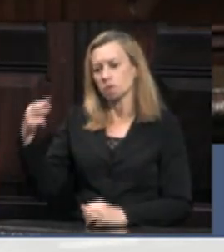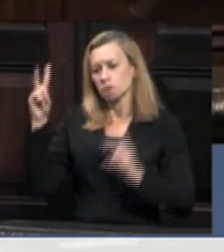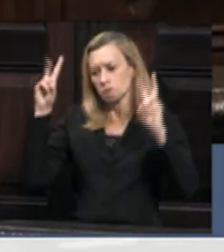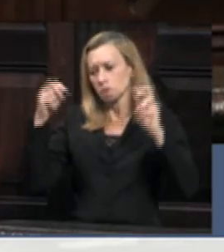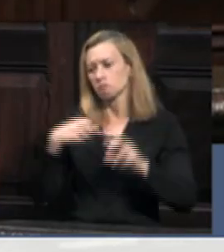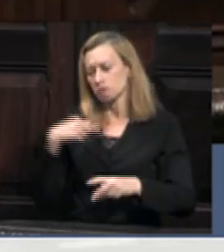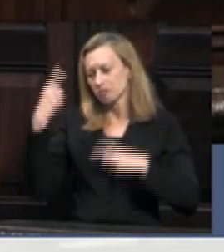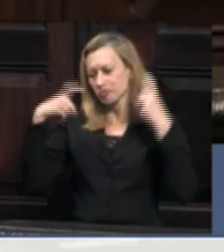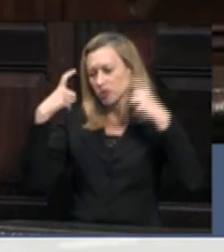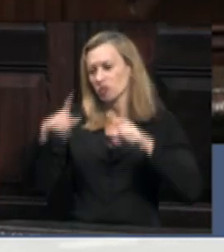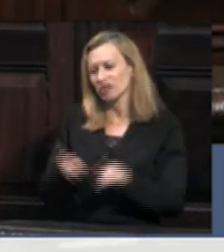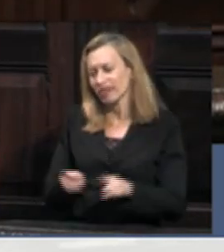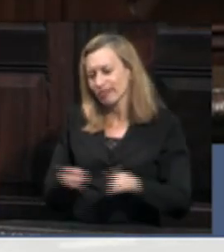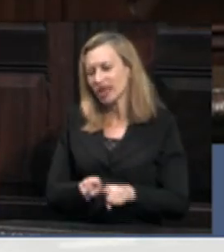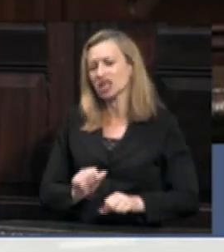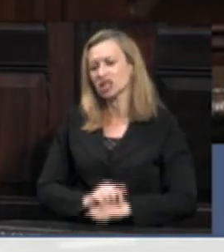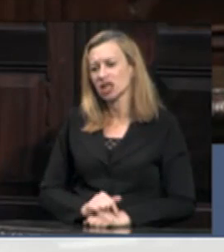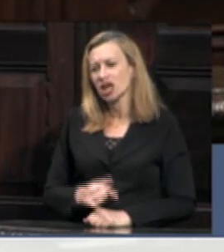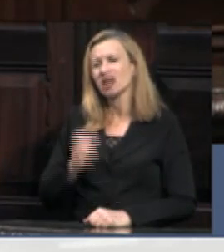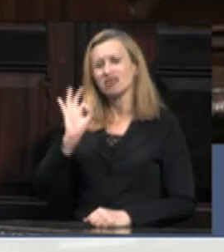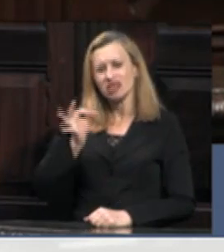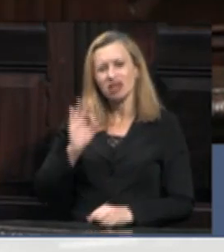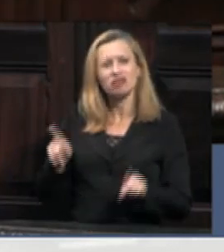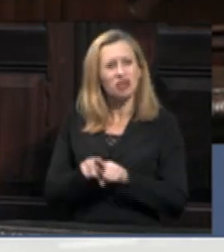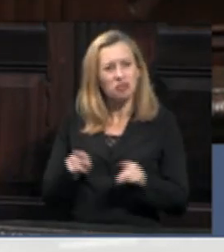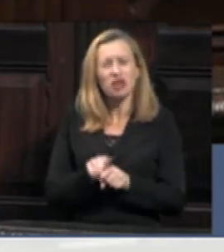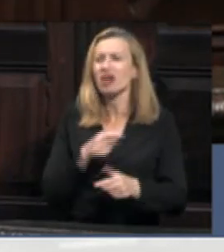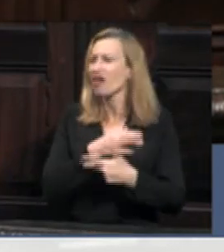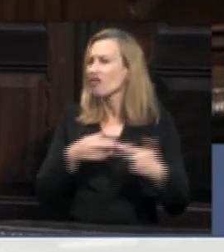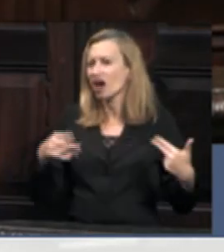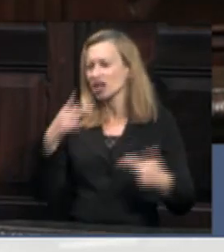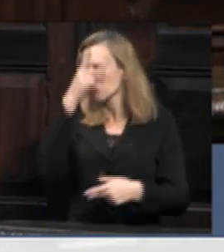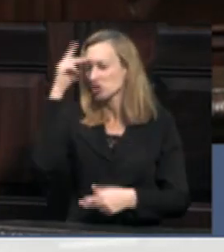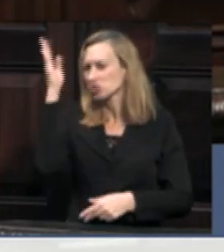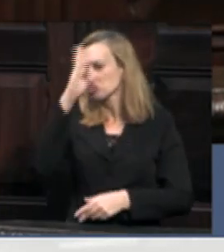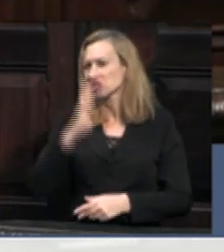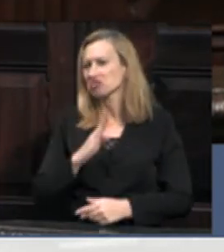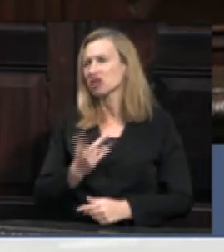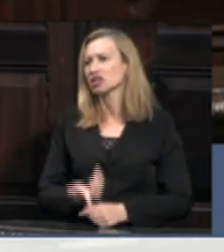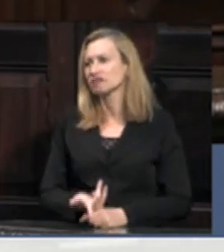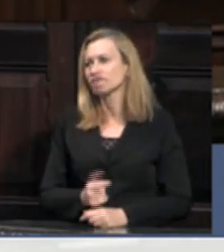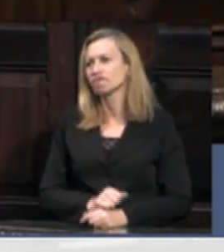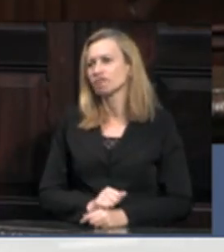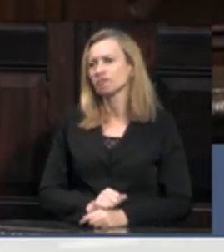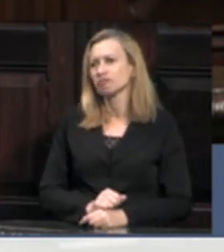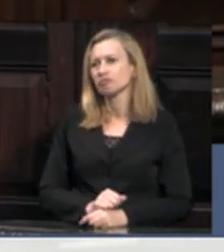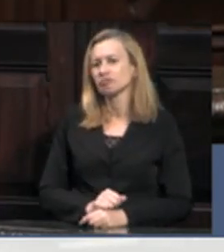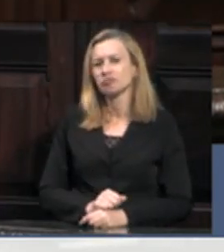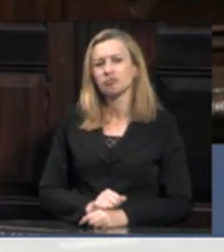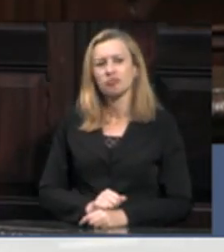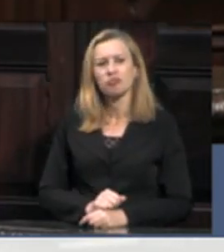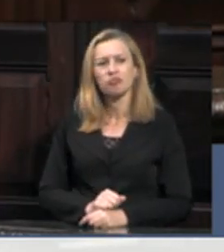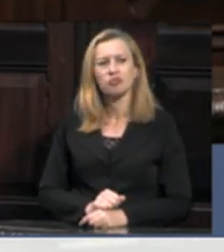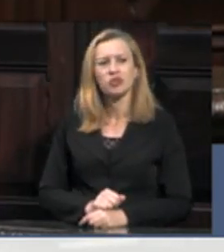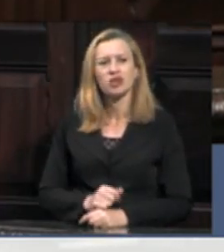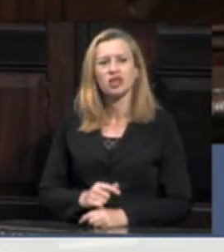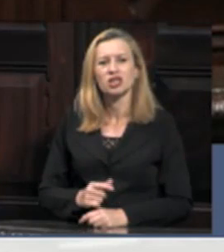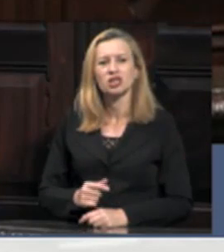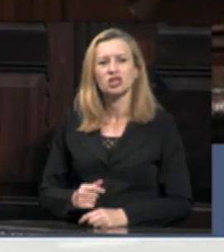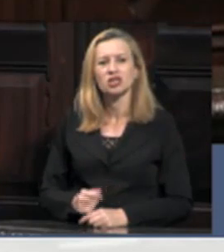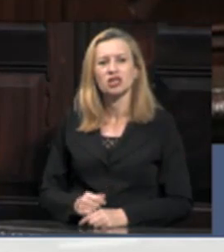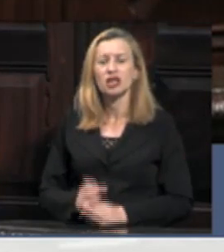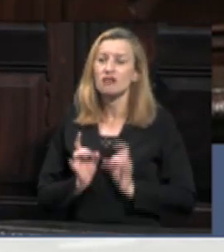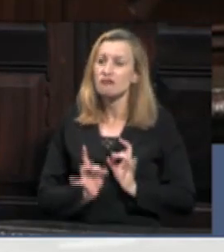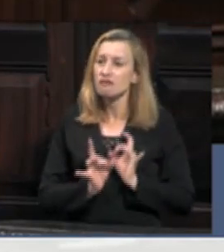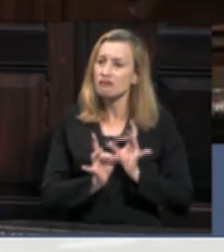preocupa, e eu tenho certeza que preocupa a muitos brasileiros. Essa onda de privatização